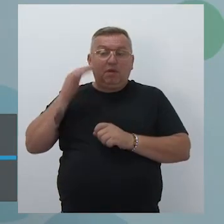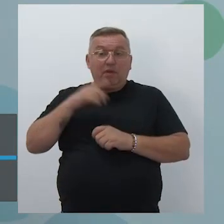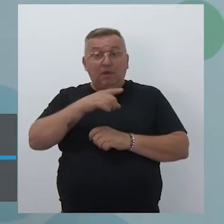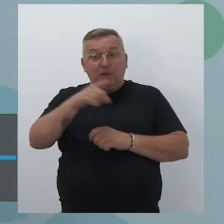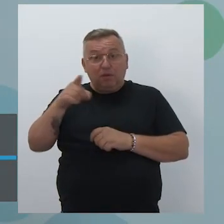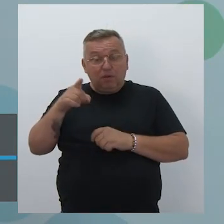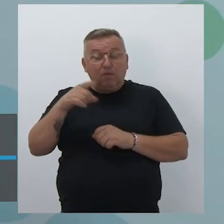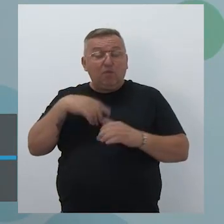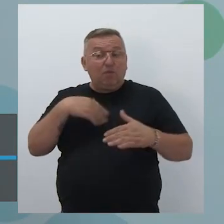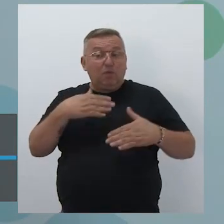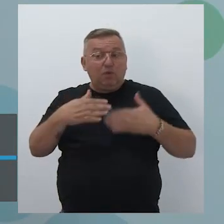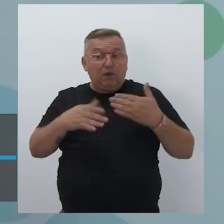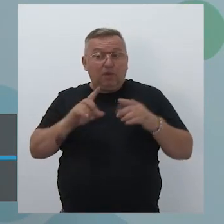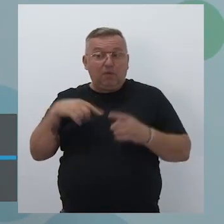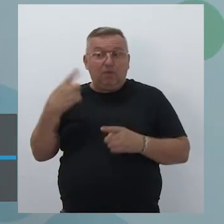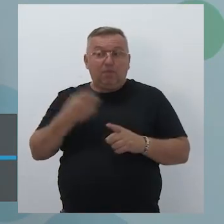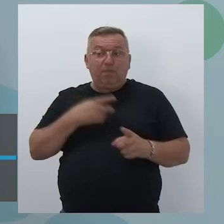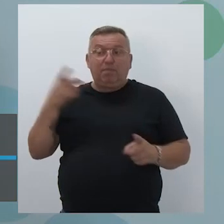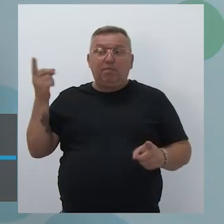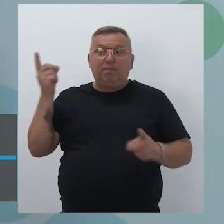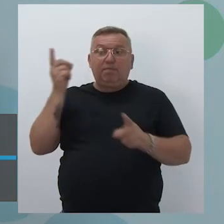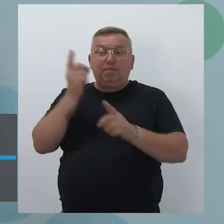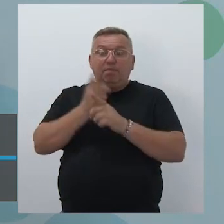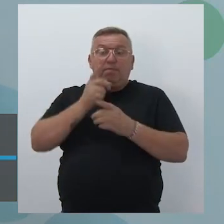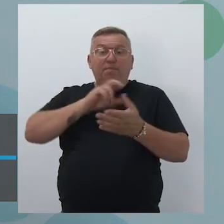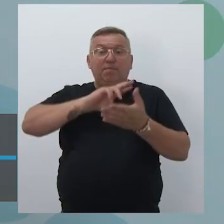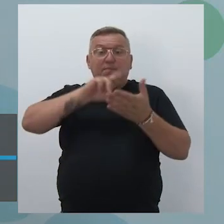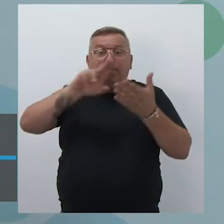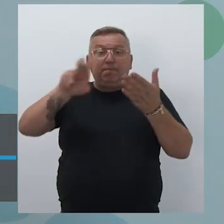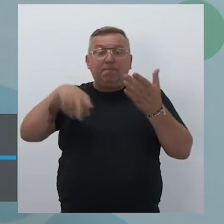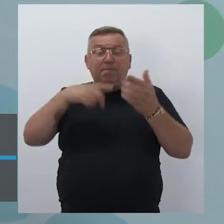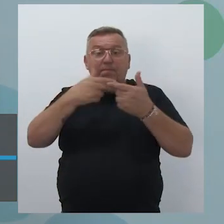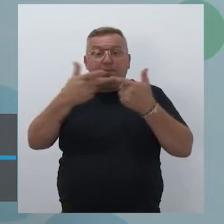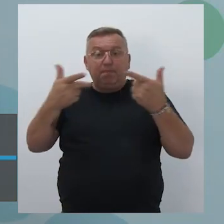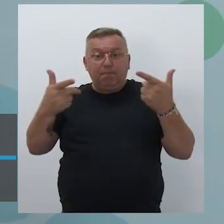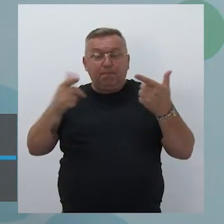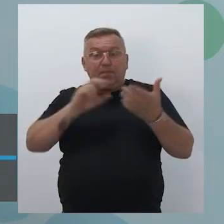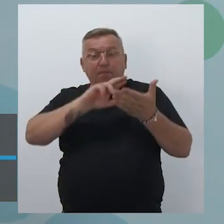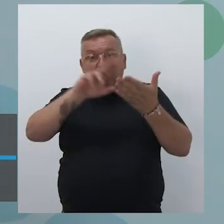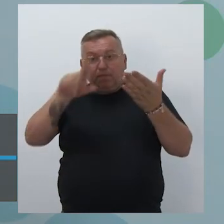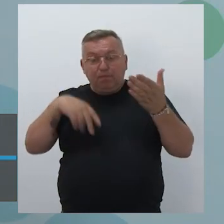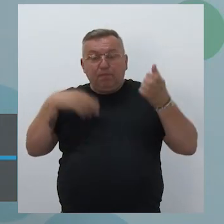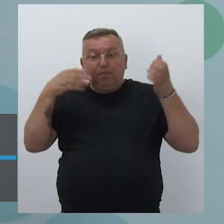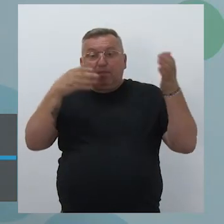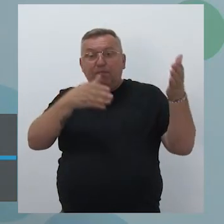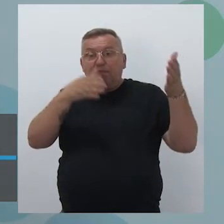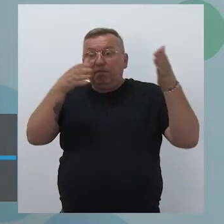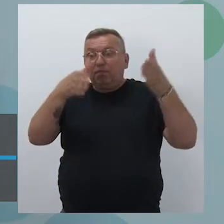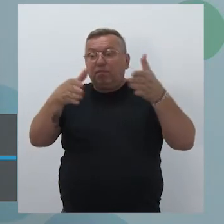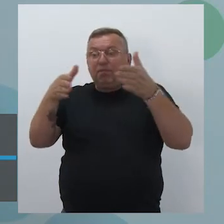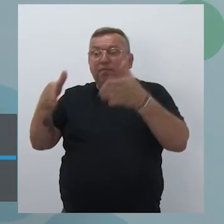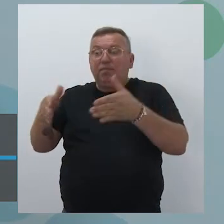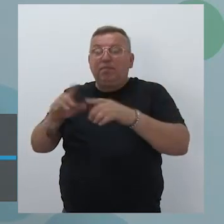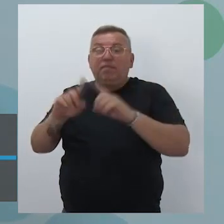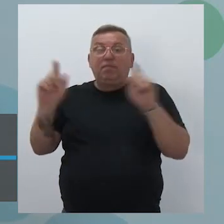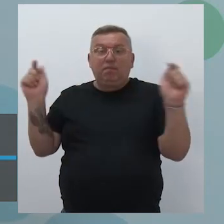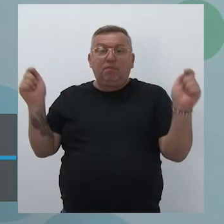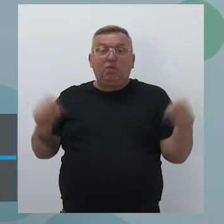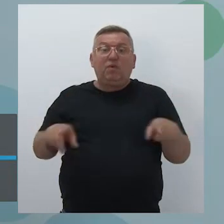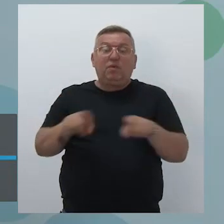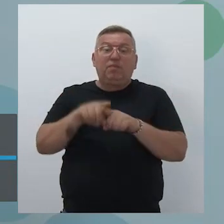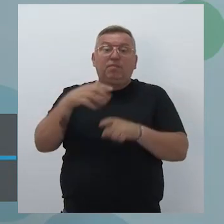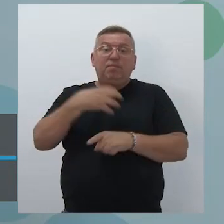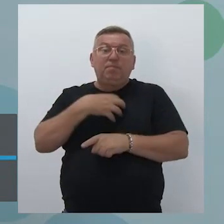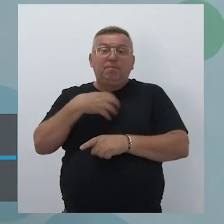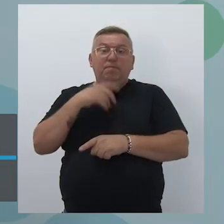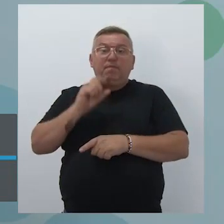o processo. Nós encontramos em diferentes objetos, em diferentes abordagens, possíveis